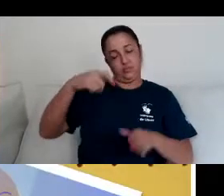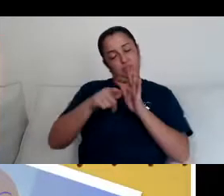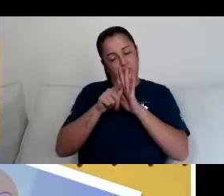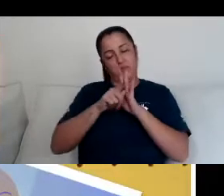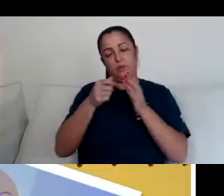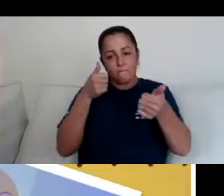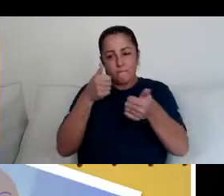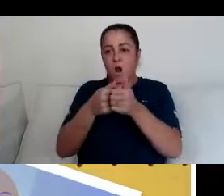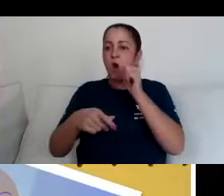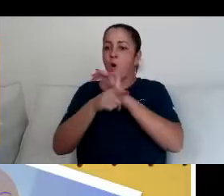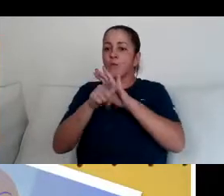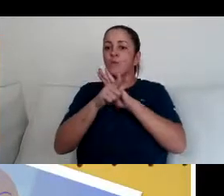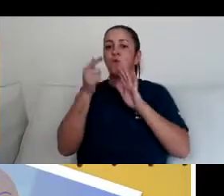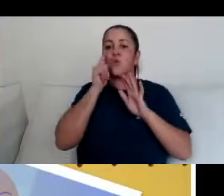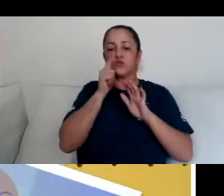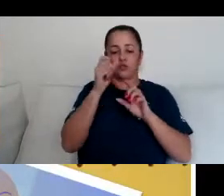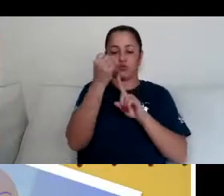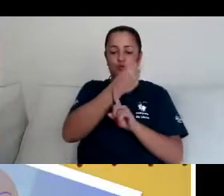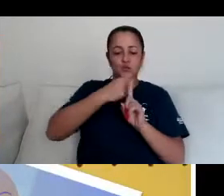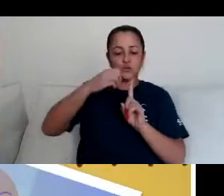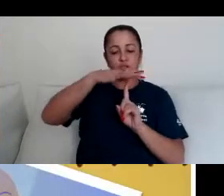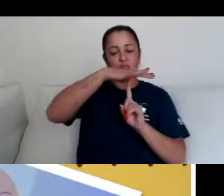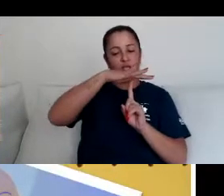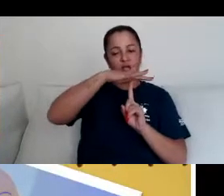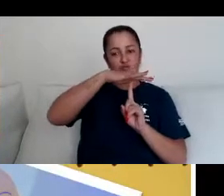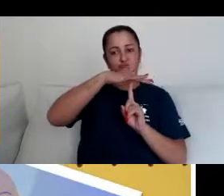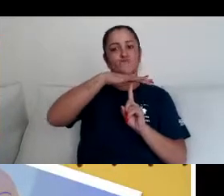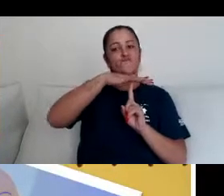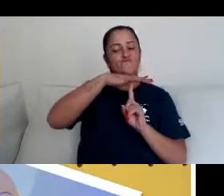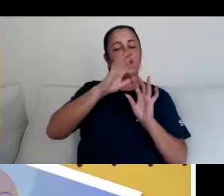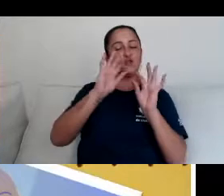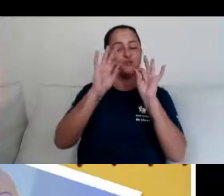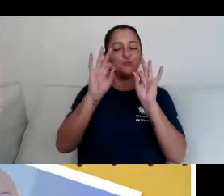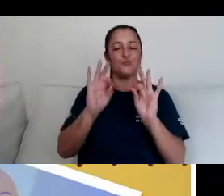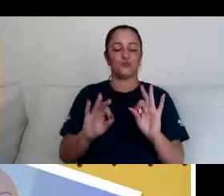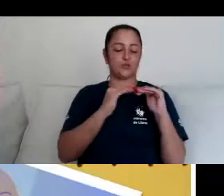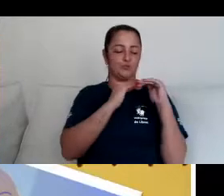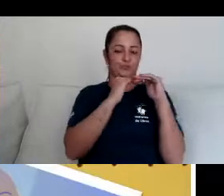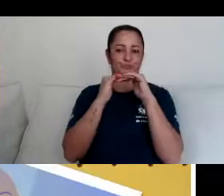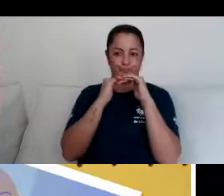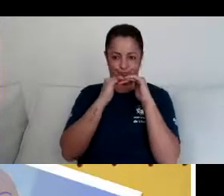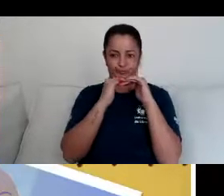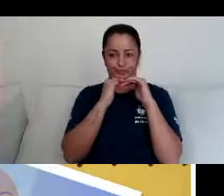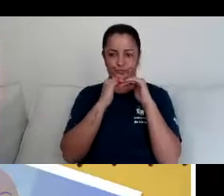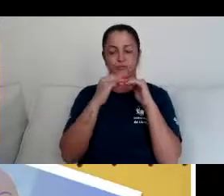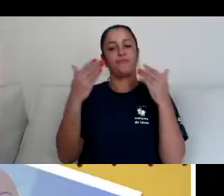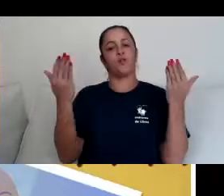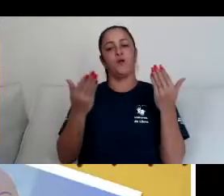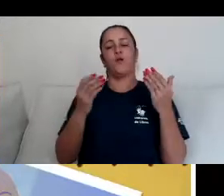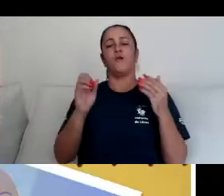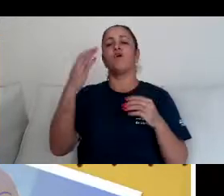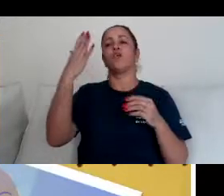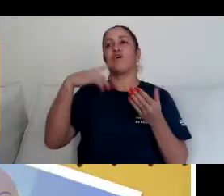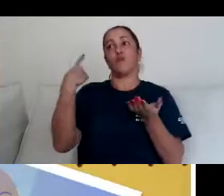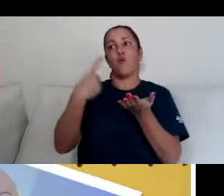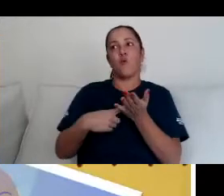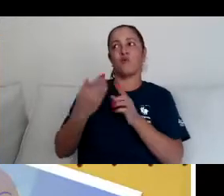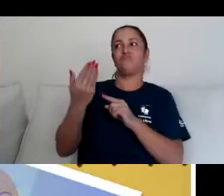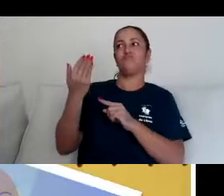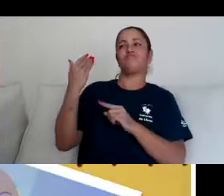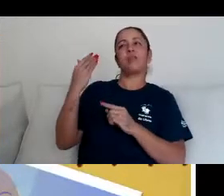sociedade justa. Esse evento de hoje estava previsto para o mês de abril, de